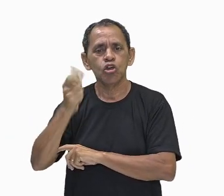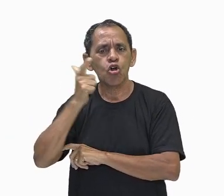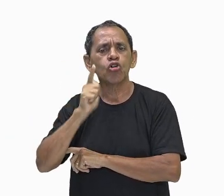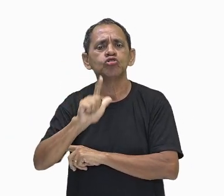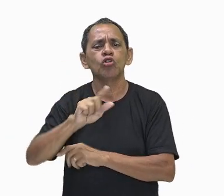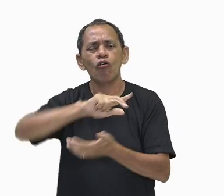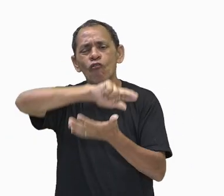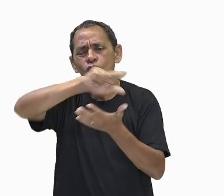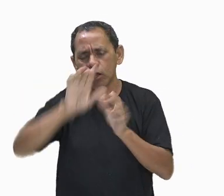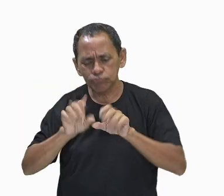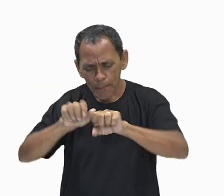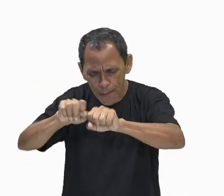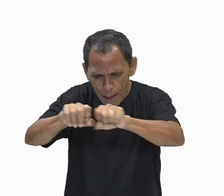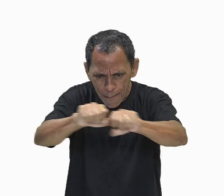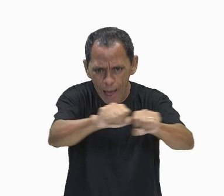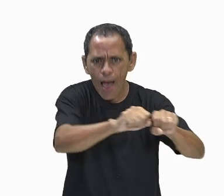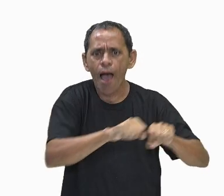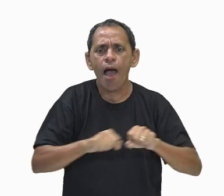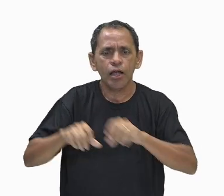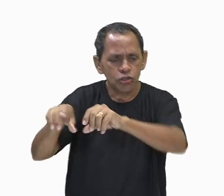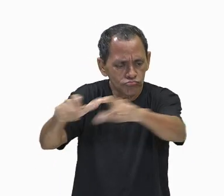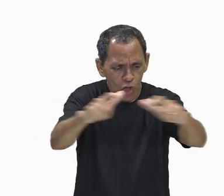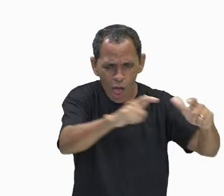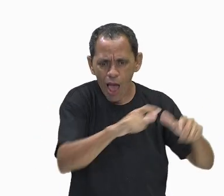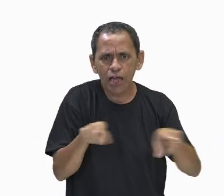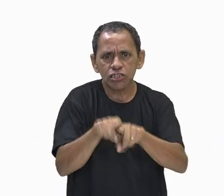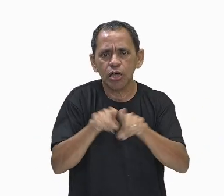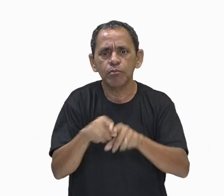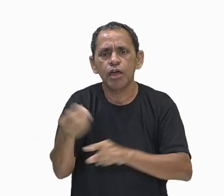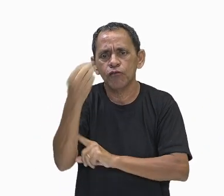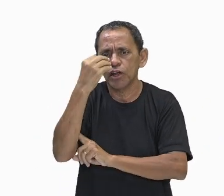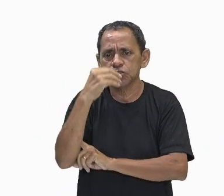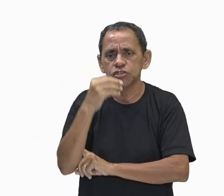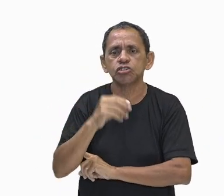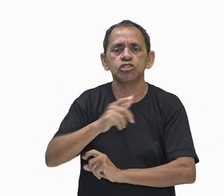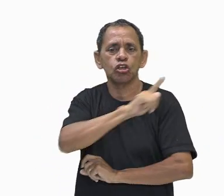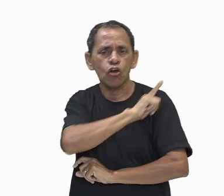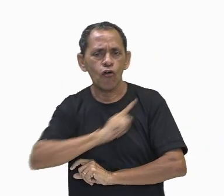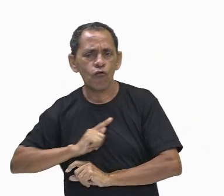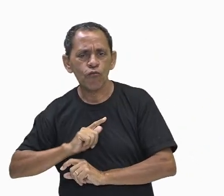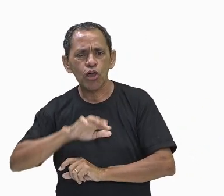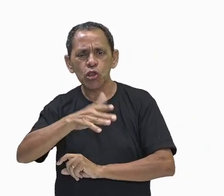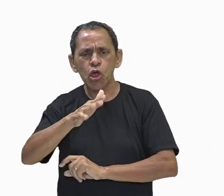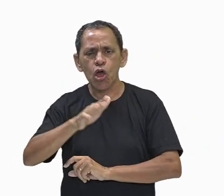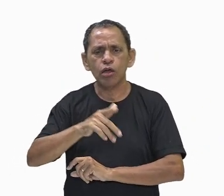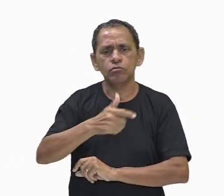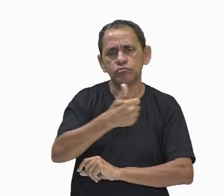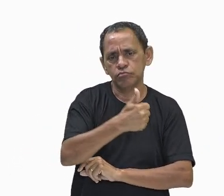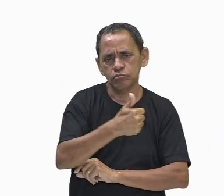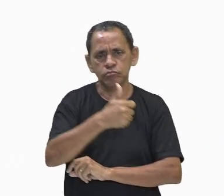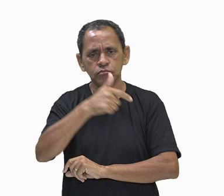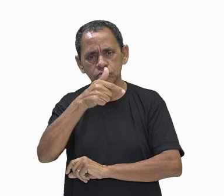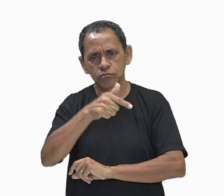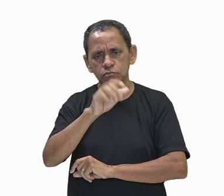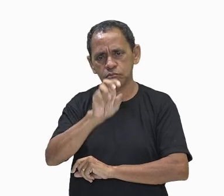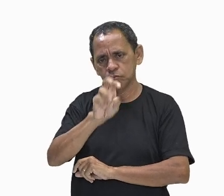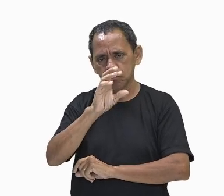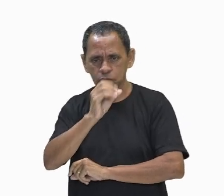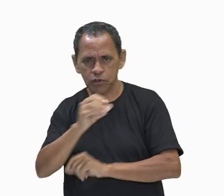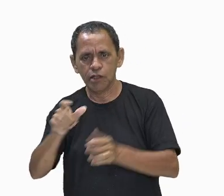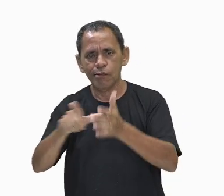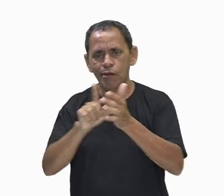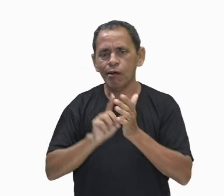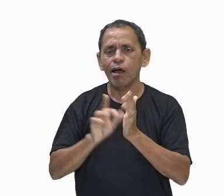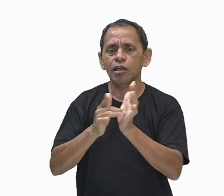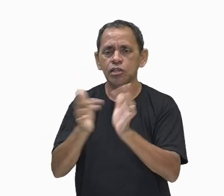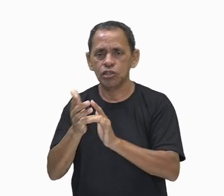terras. Conflitos políticos internos enfraqueceram o governo. Por volta de 1750 a.C., o Egito foi